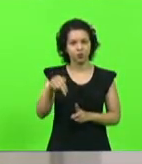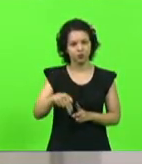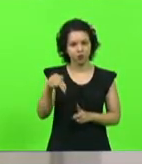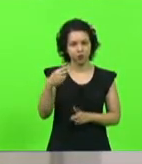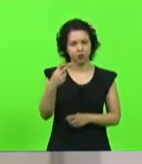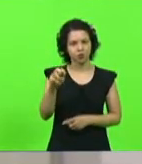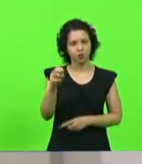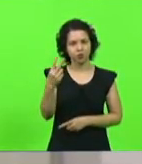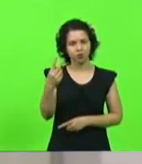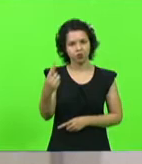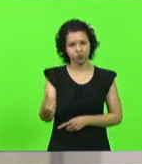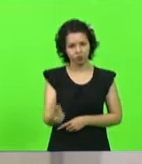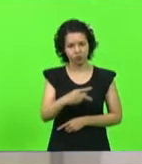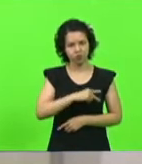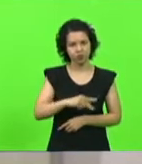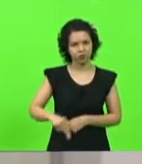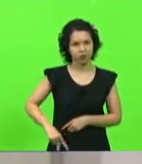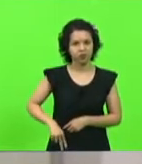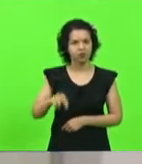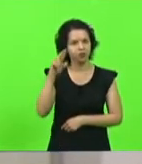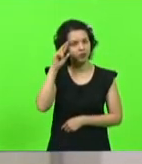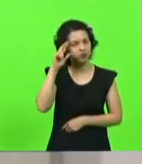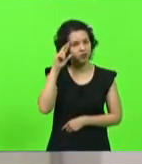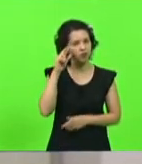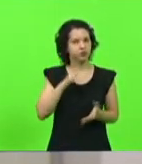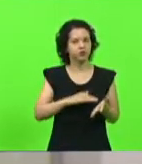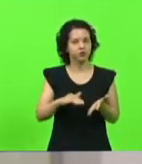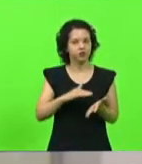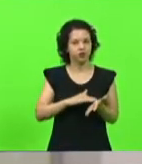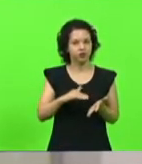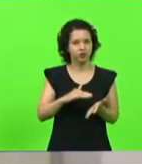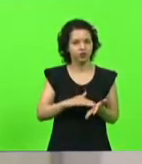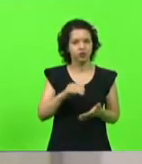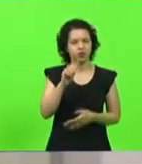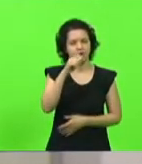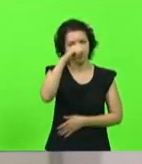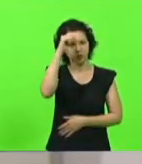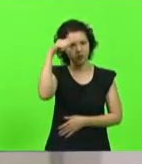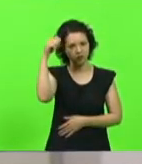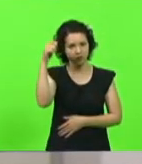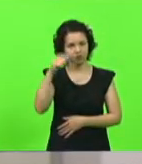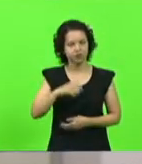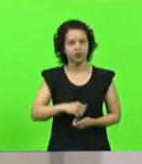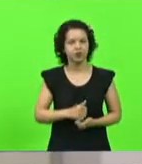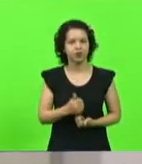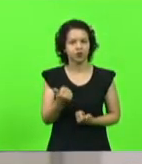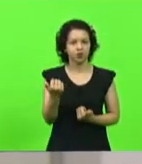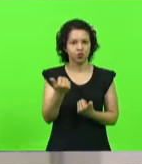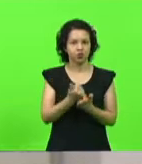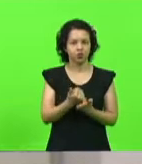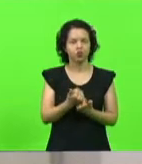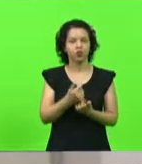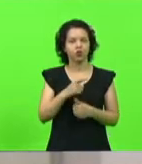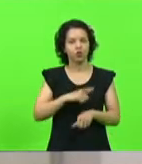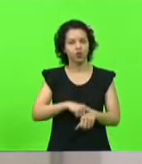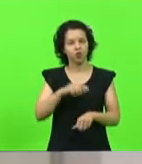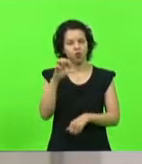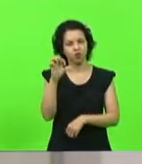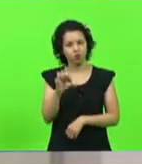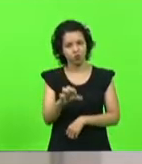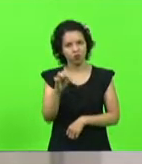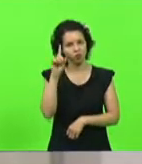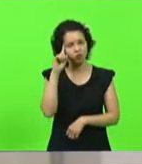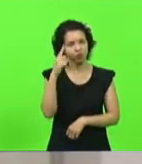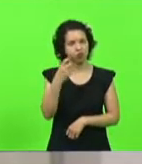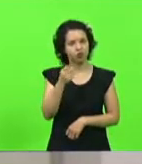18 de novembro de 2021. Presidência, deputado Ricardo Alba. Secretaria, deputado Adrianinho, ADOC. Às 9 horas do dia 18 do mês de novembro